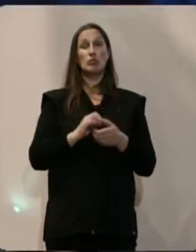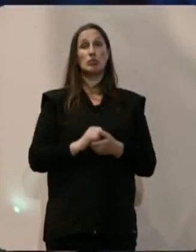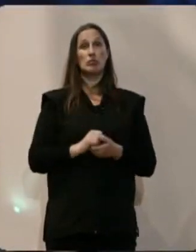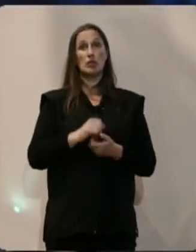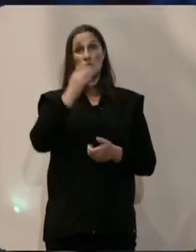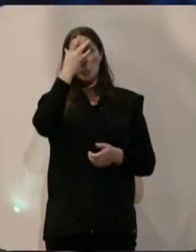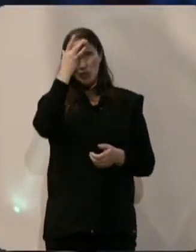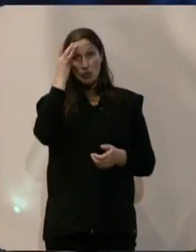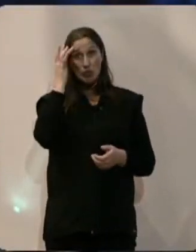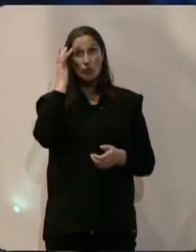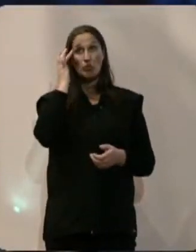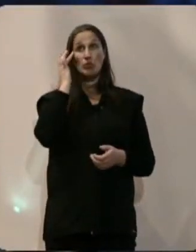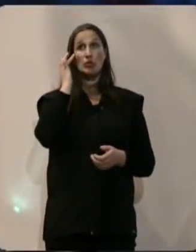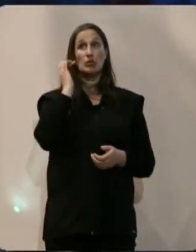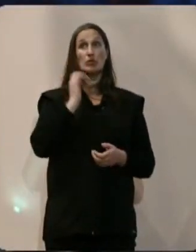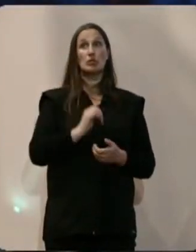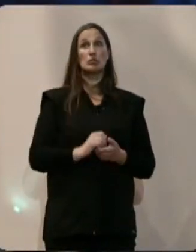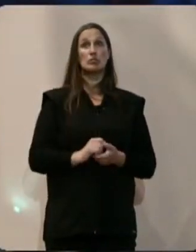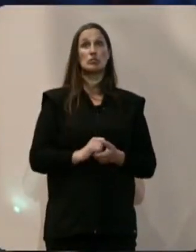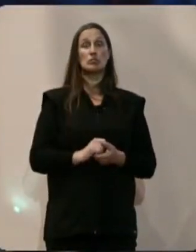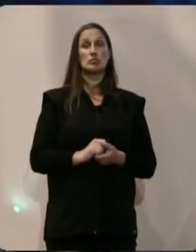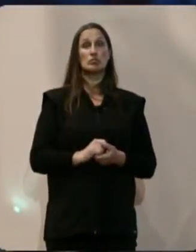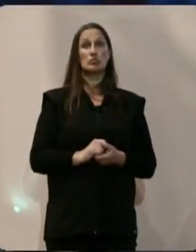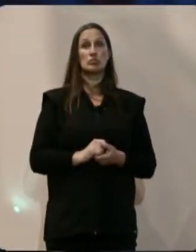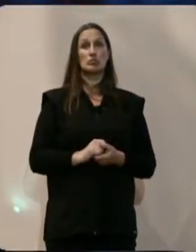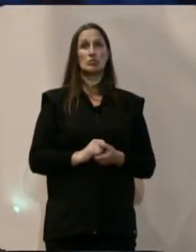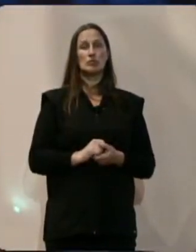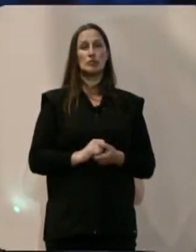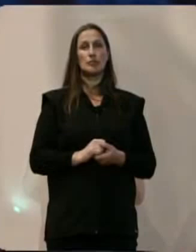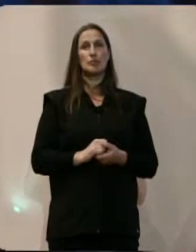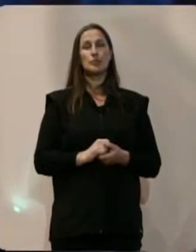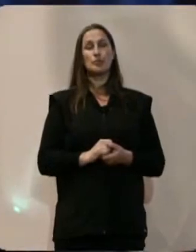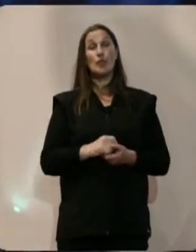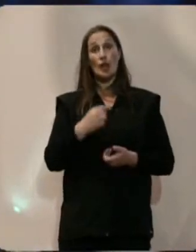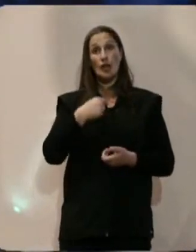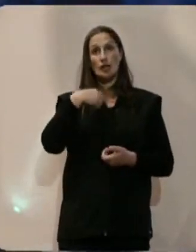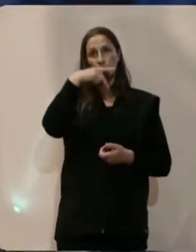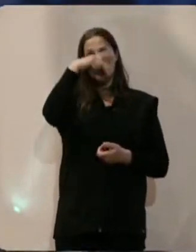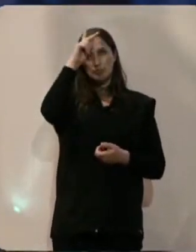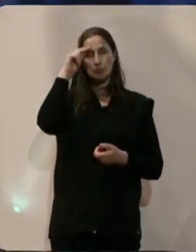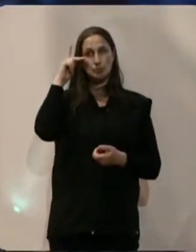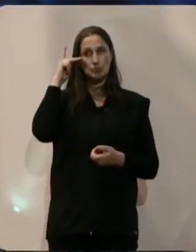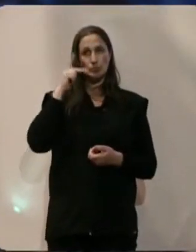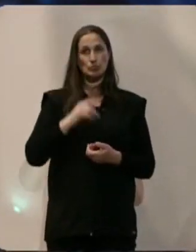das pessoas. Eu estava olhando,